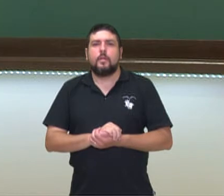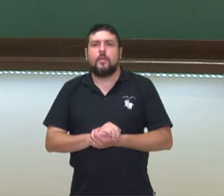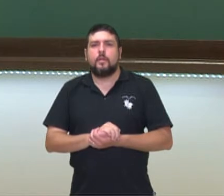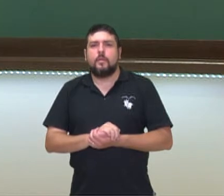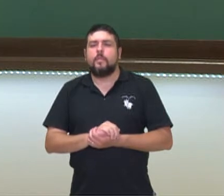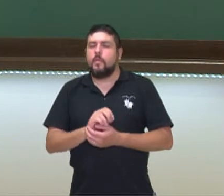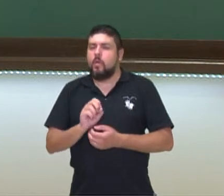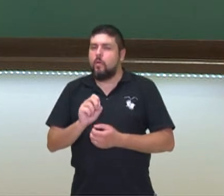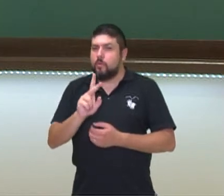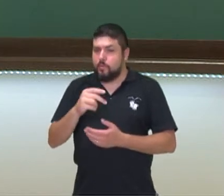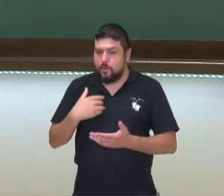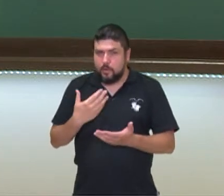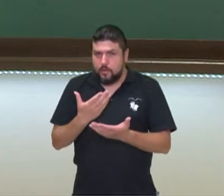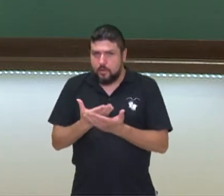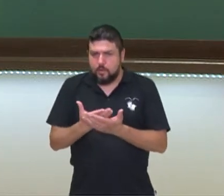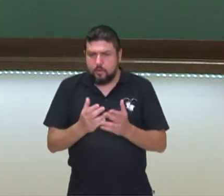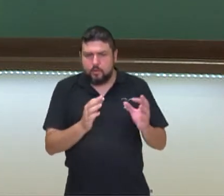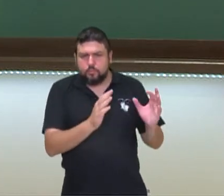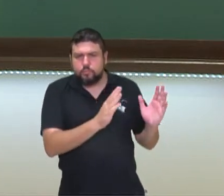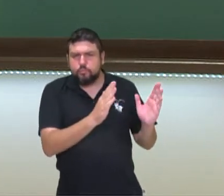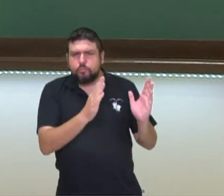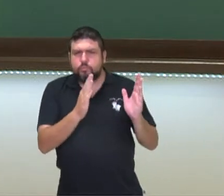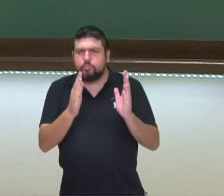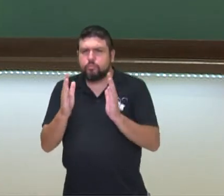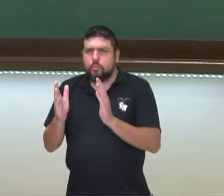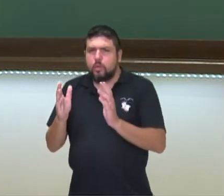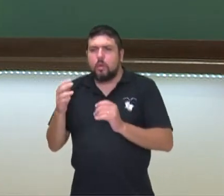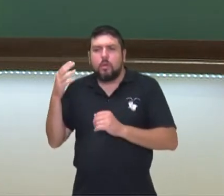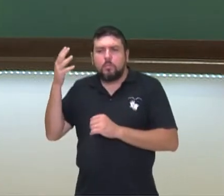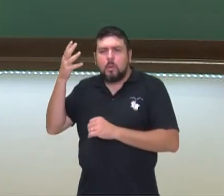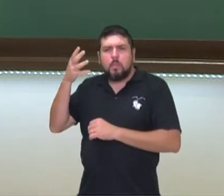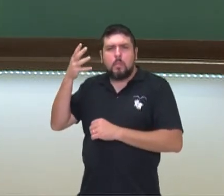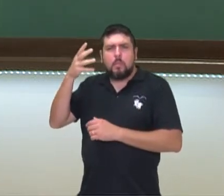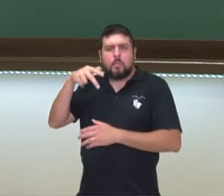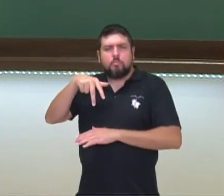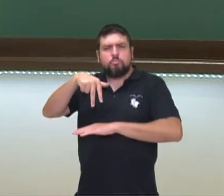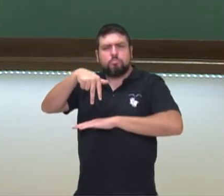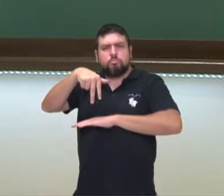nessa aula: discurso, palavras. Vamos conversar sobre